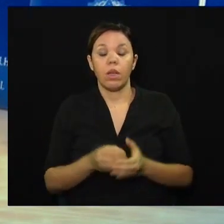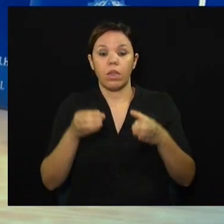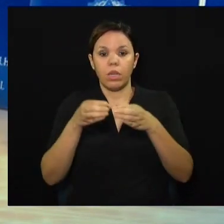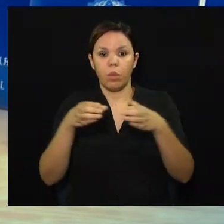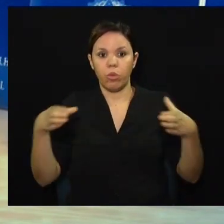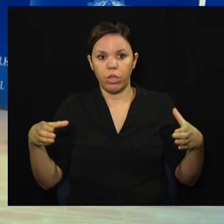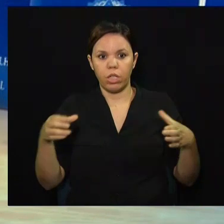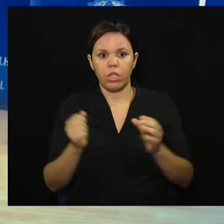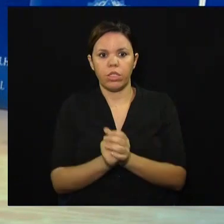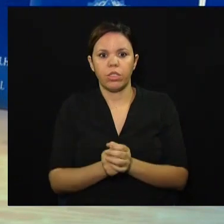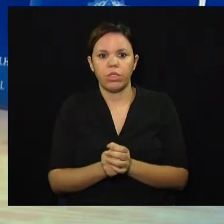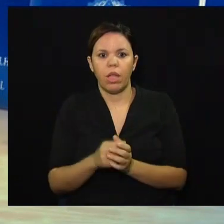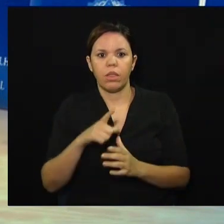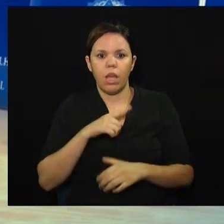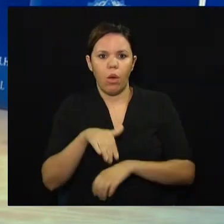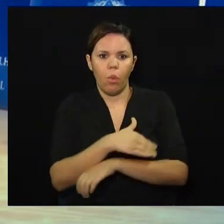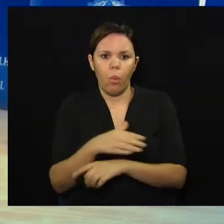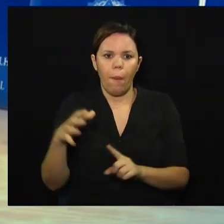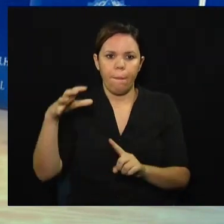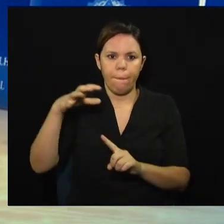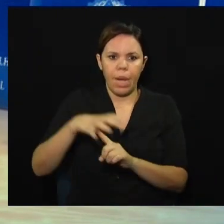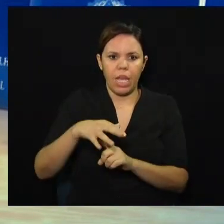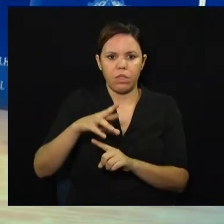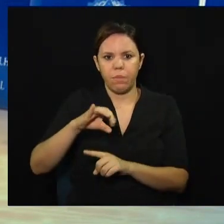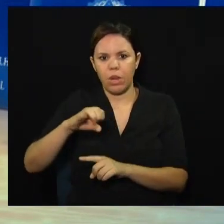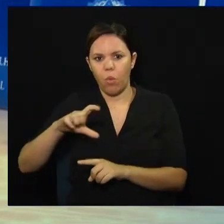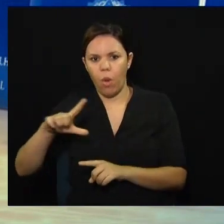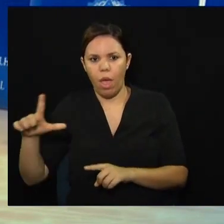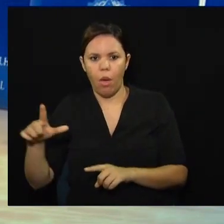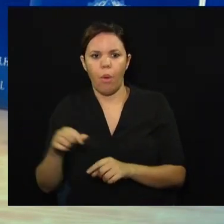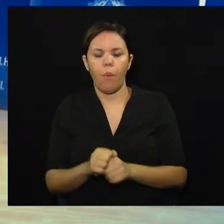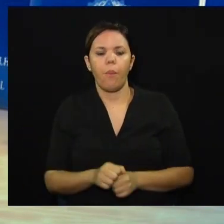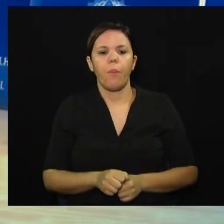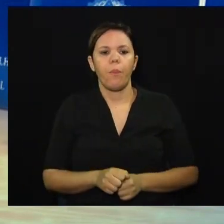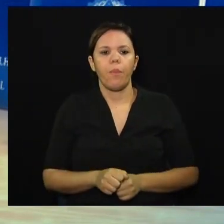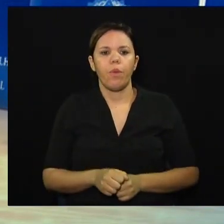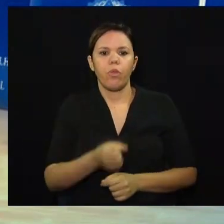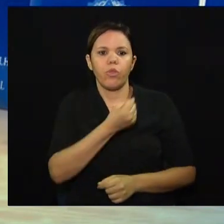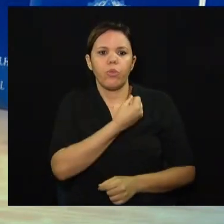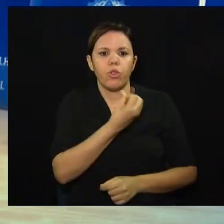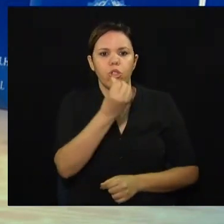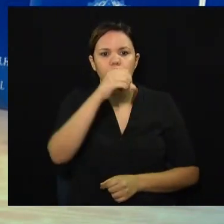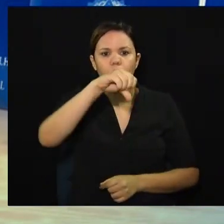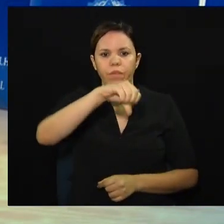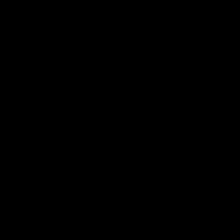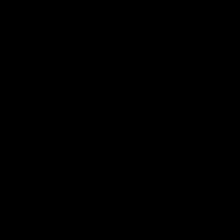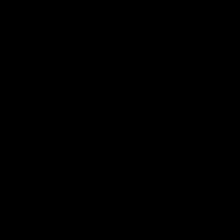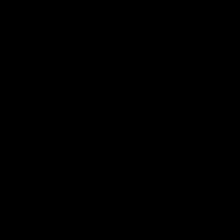campo grande está situada na rua manoel machado pereira 902 na praça da concórdia